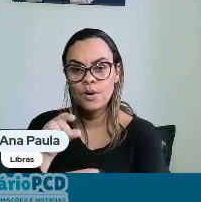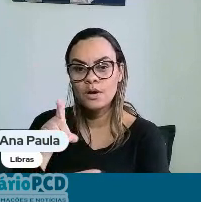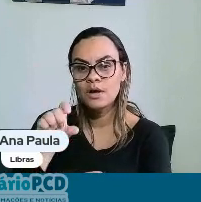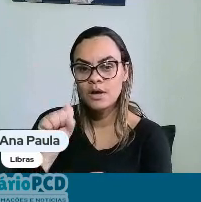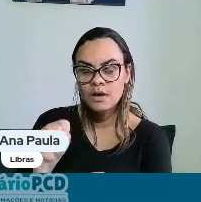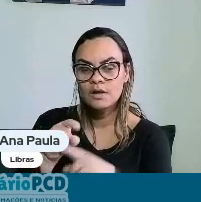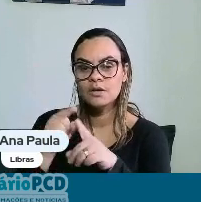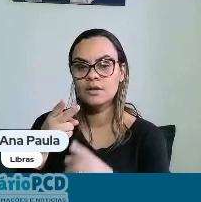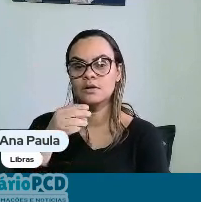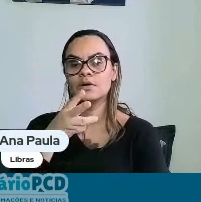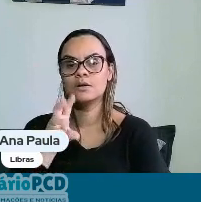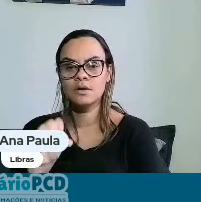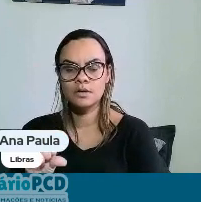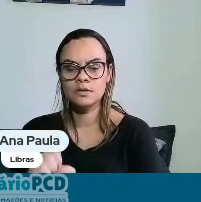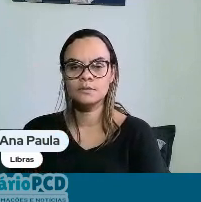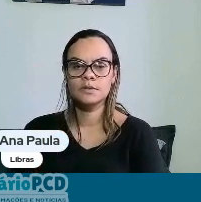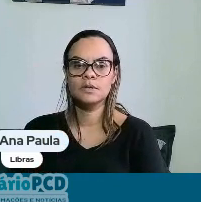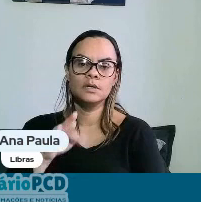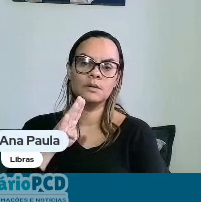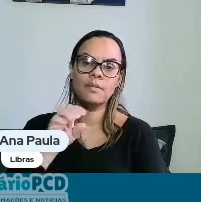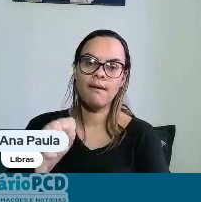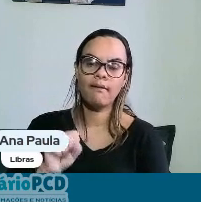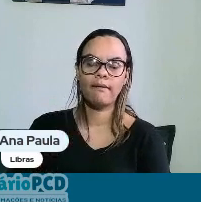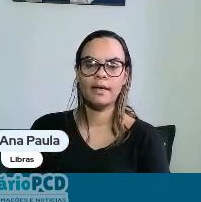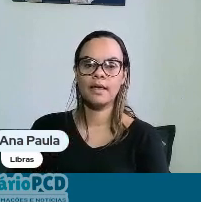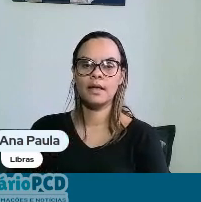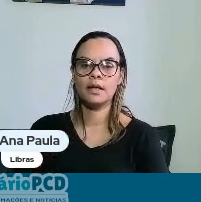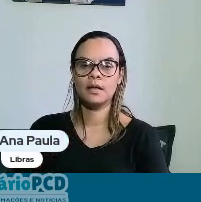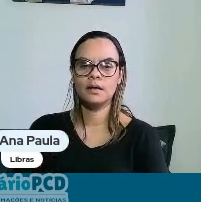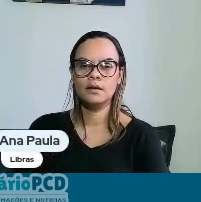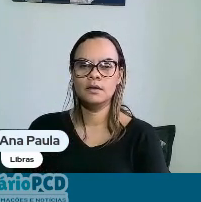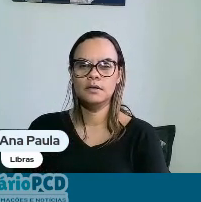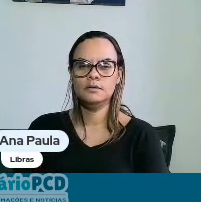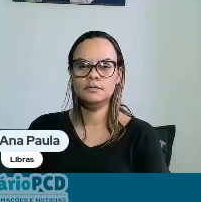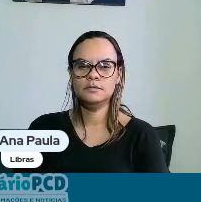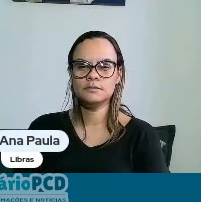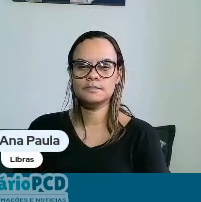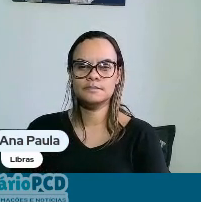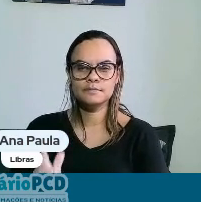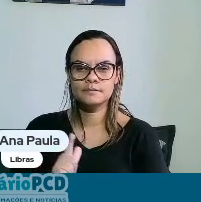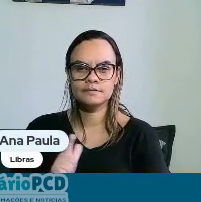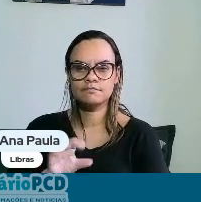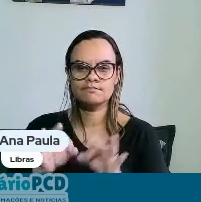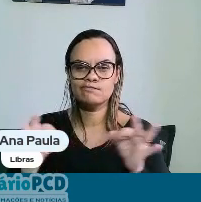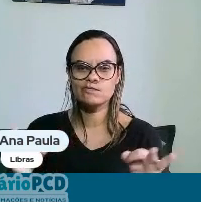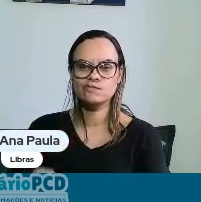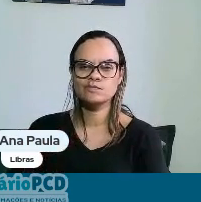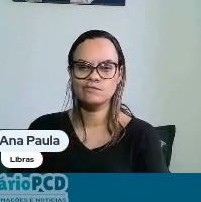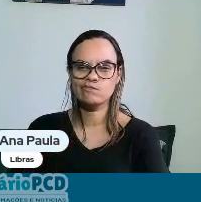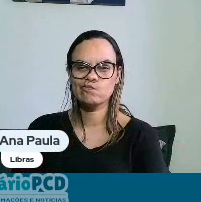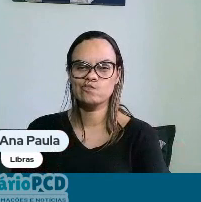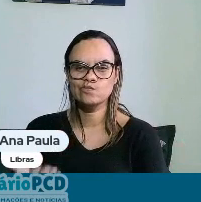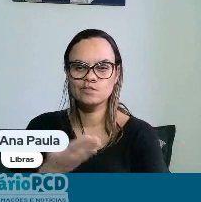em 2029 o IBS. O que vale dizer, nós teremos, para simplificar, que conviver